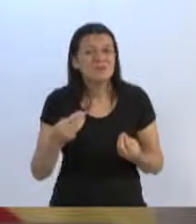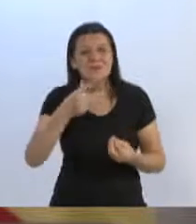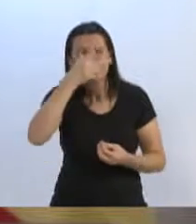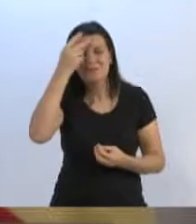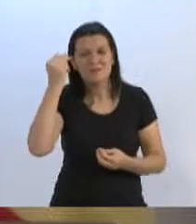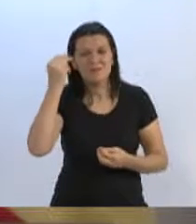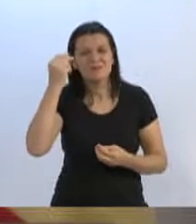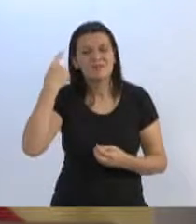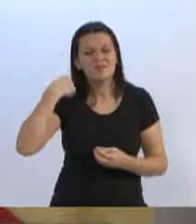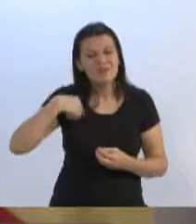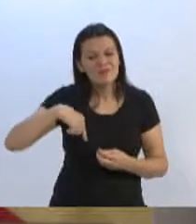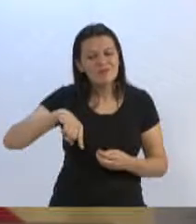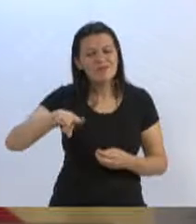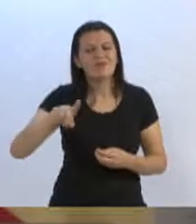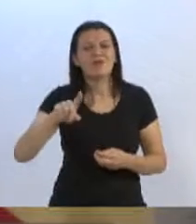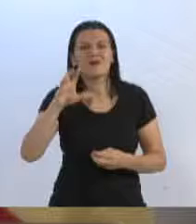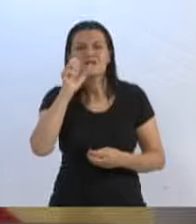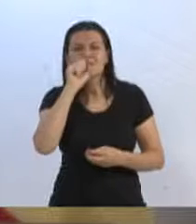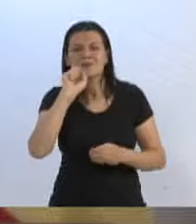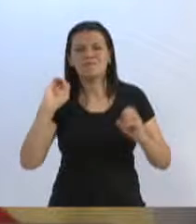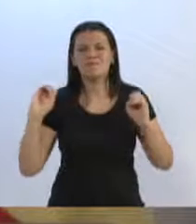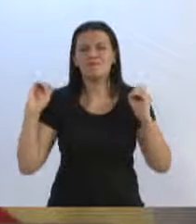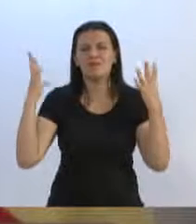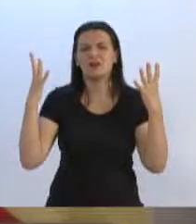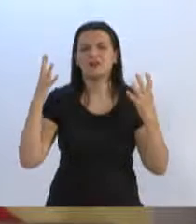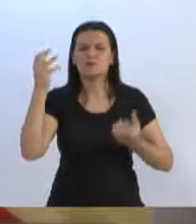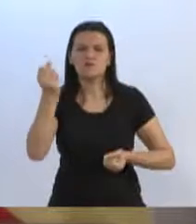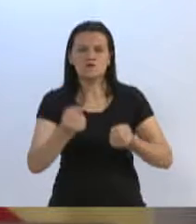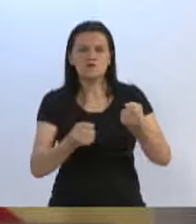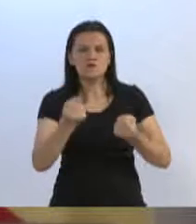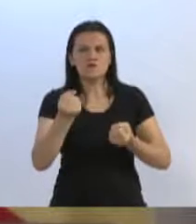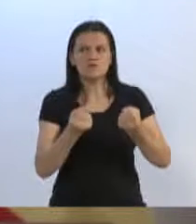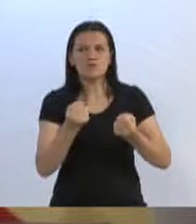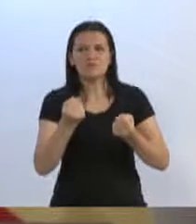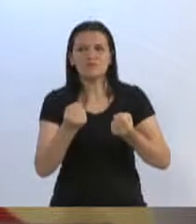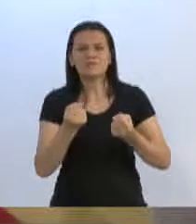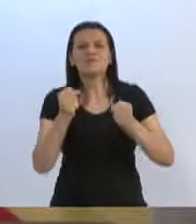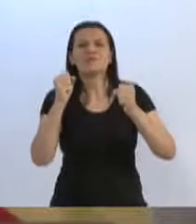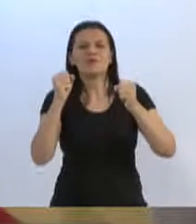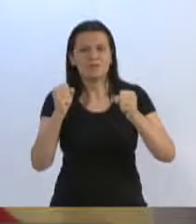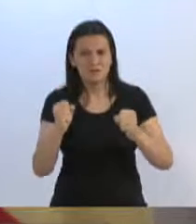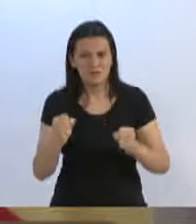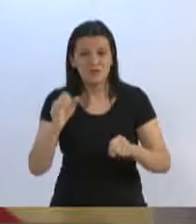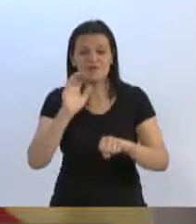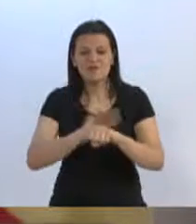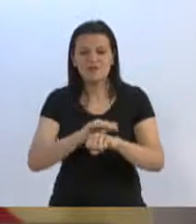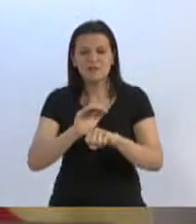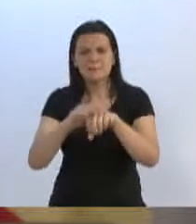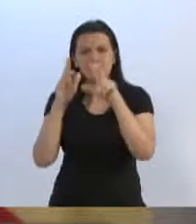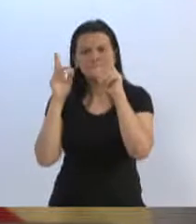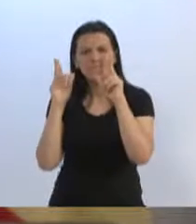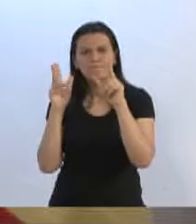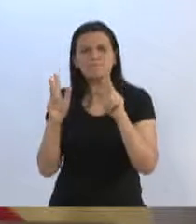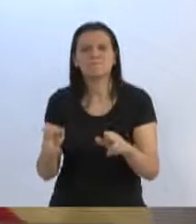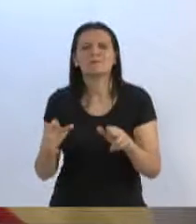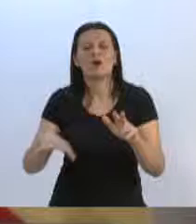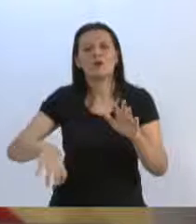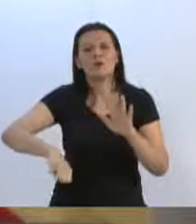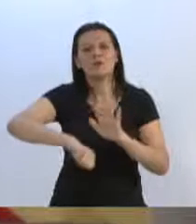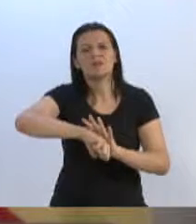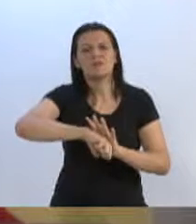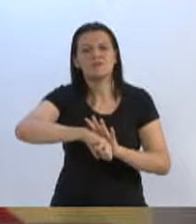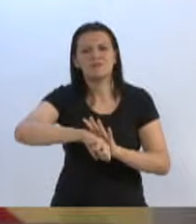foi final de semana, foi para a festa, dirigiu e poderia ter sido crime, o autor deste